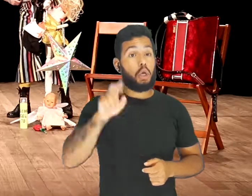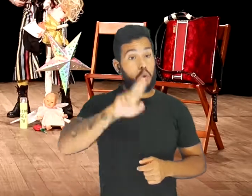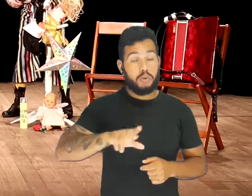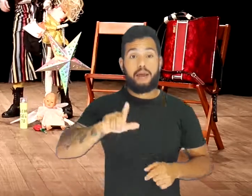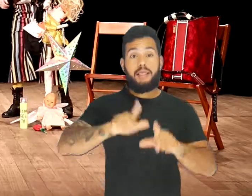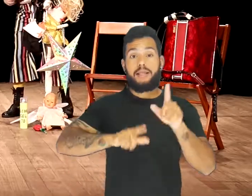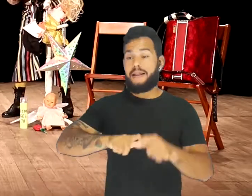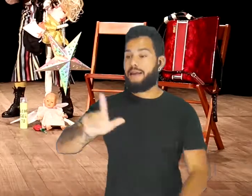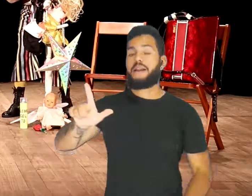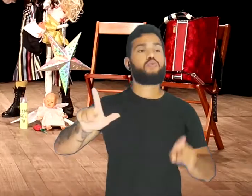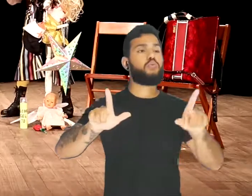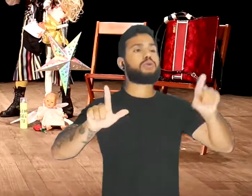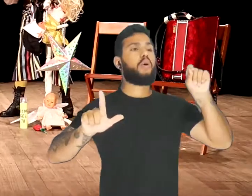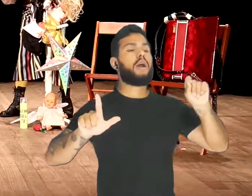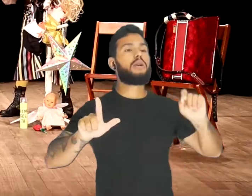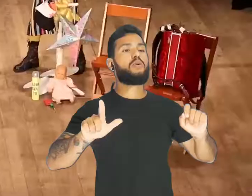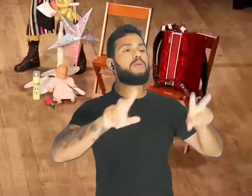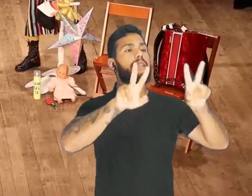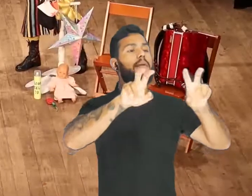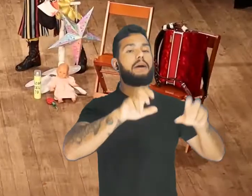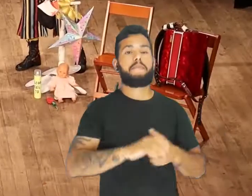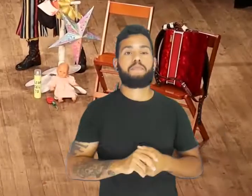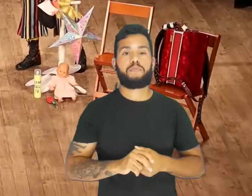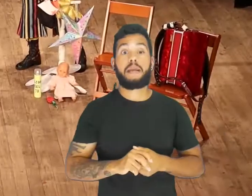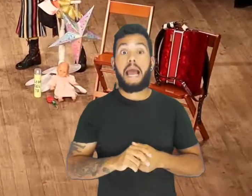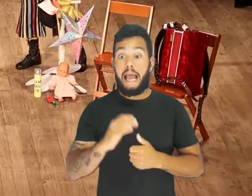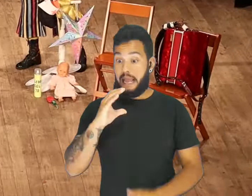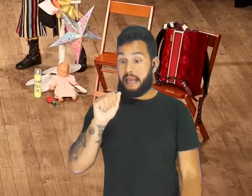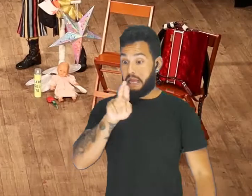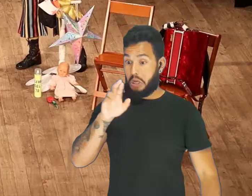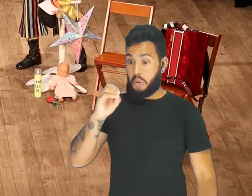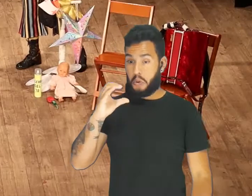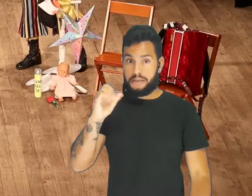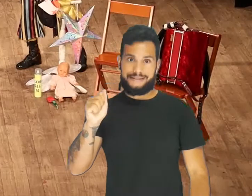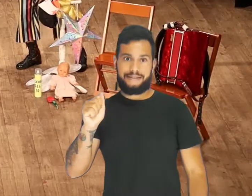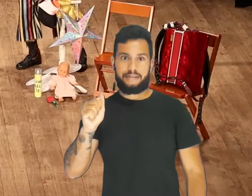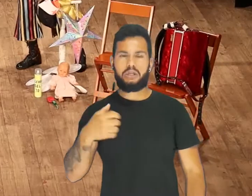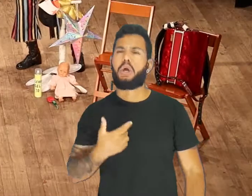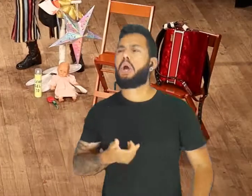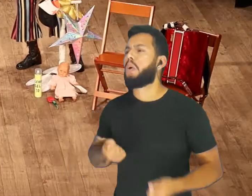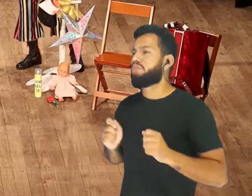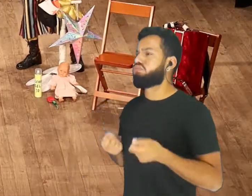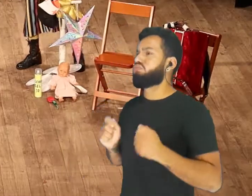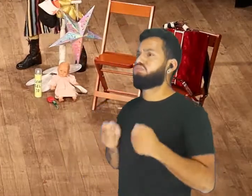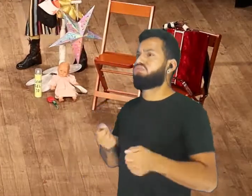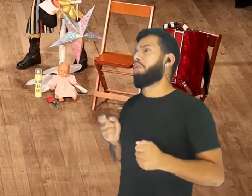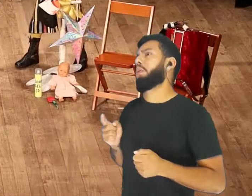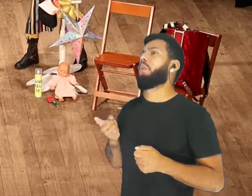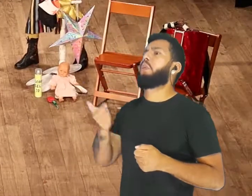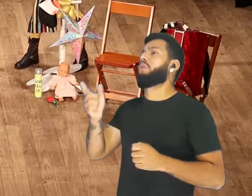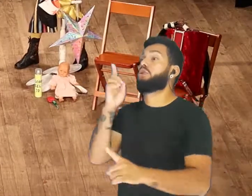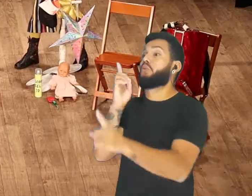Escolhe aí, Fernando, L. L. Não. Uma situação. Não, nós fazemos a letra L e você escolhe qualquer